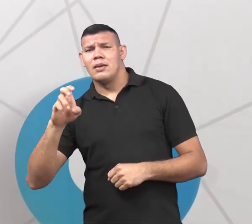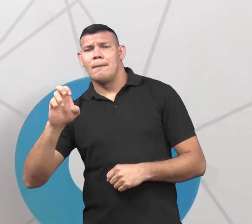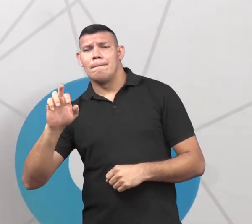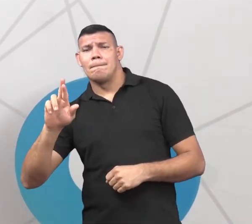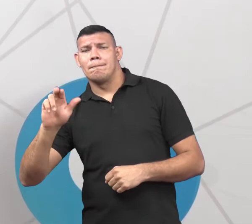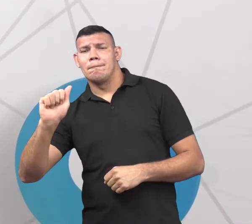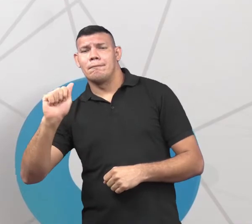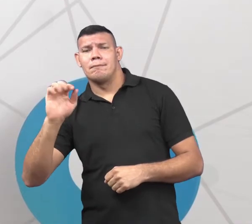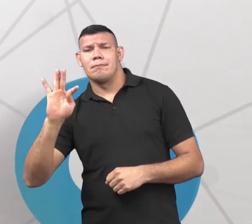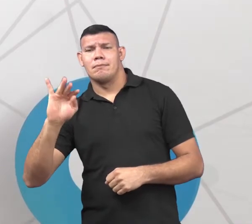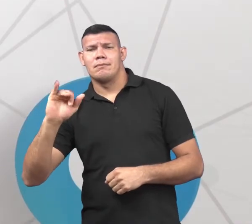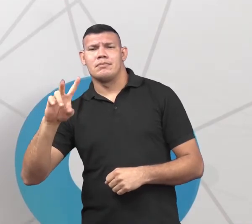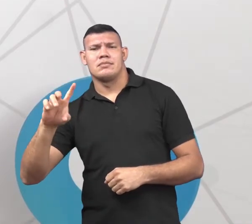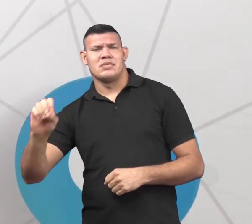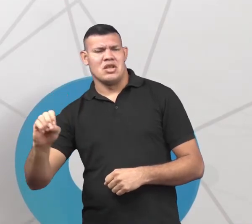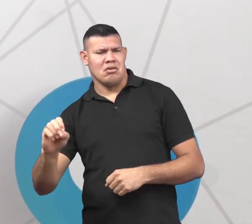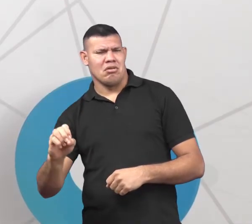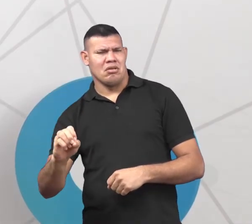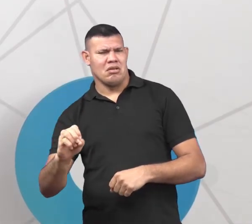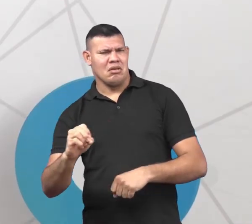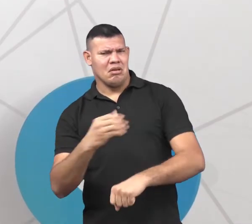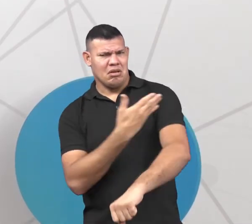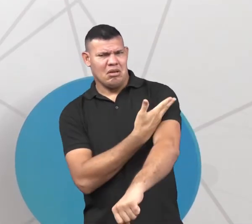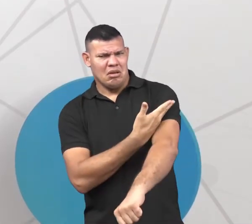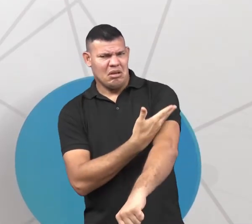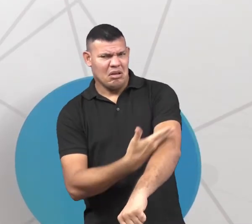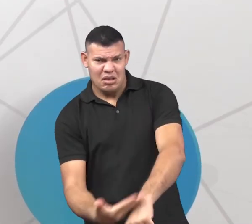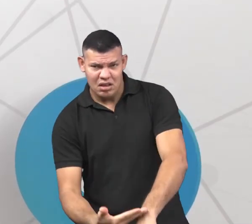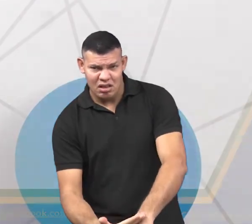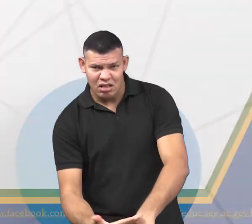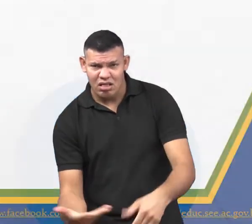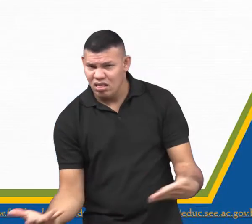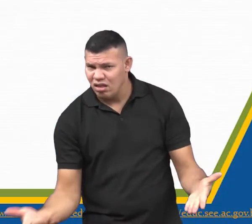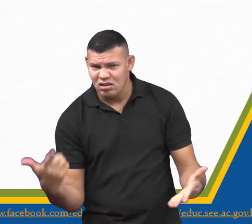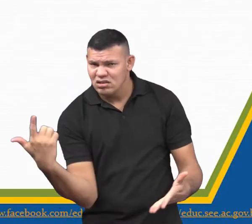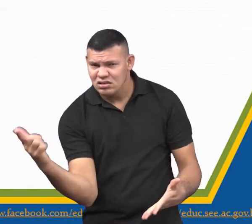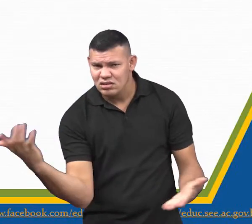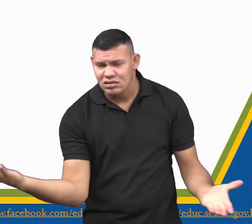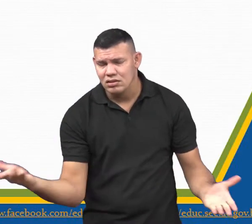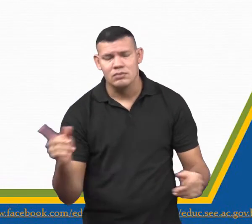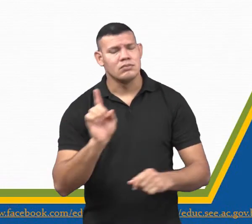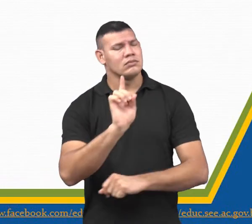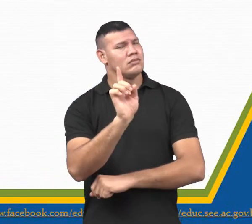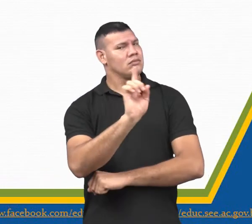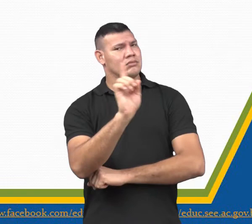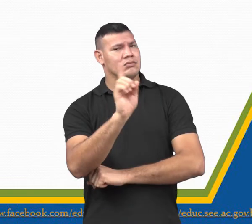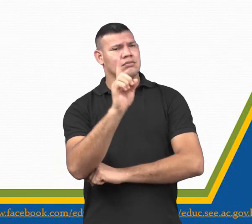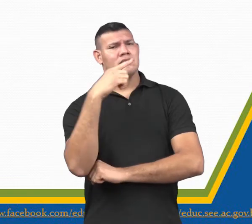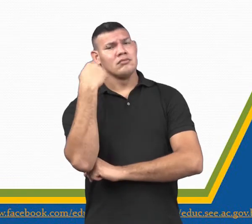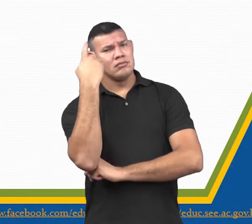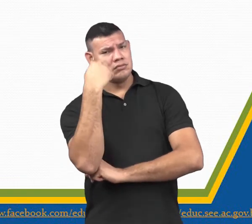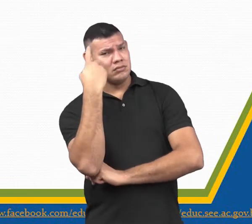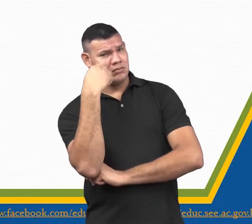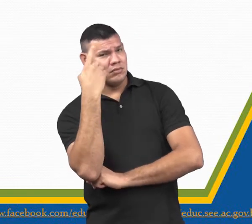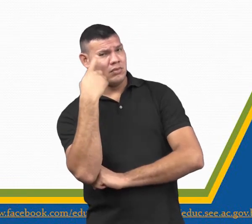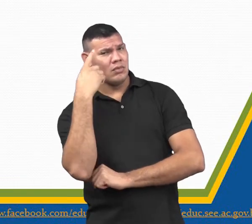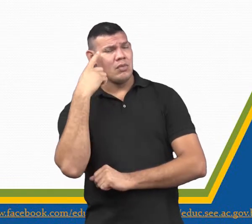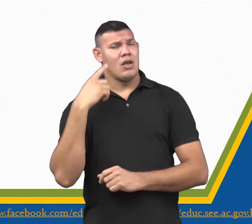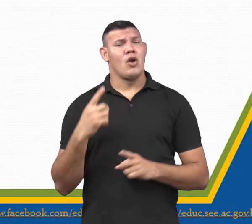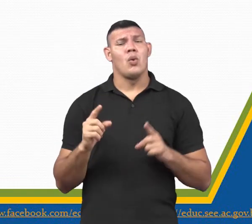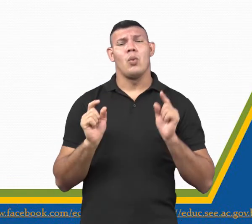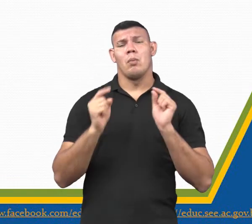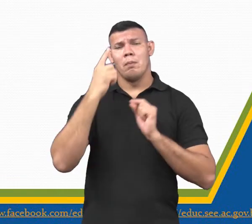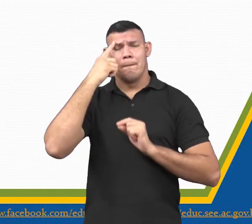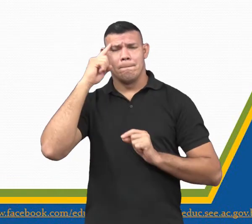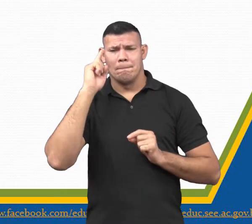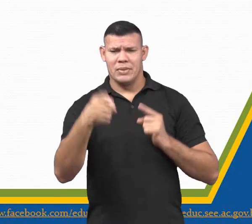a pessoa já pensa em falta de educação, em uma pessoa grossa, certo? Mas não, Em espanhol, em modo imperativo não é uma falta